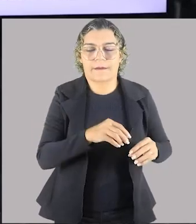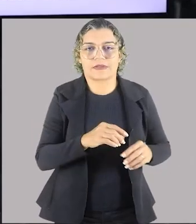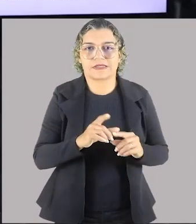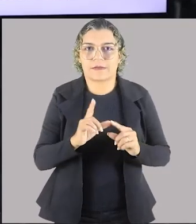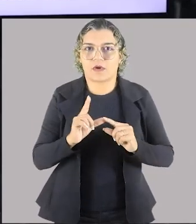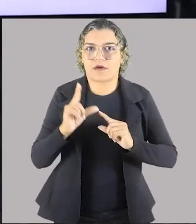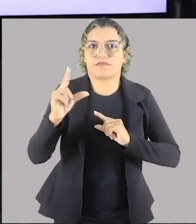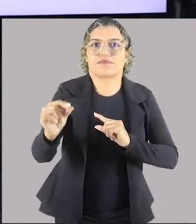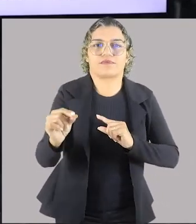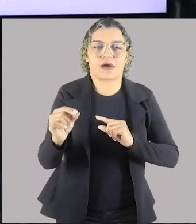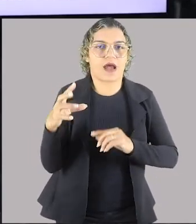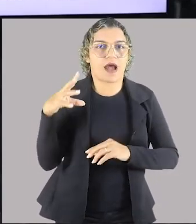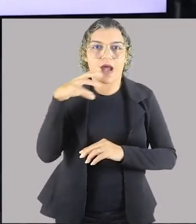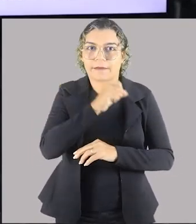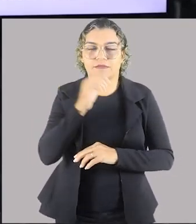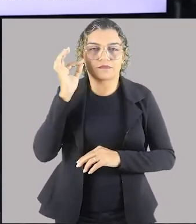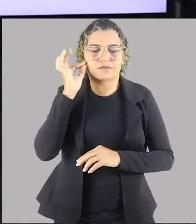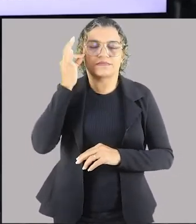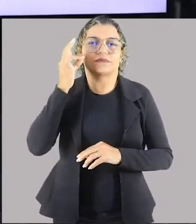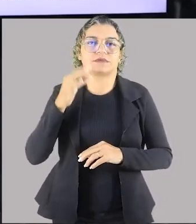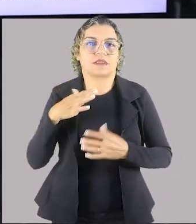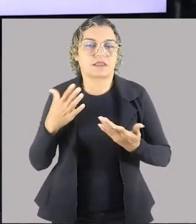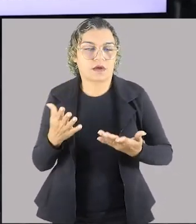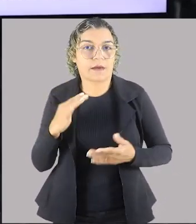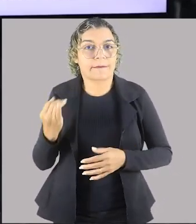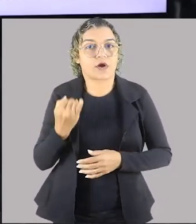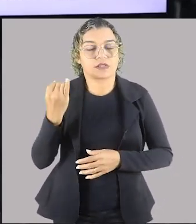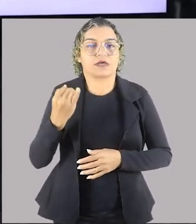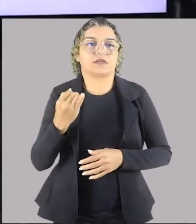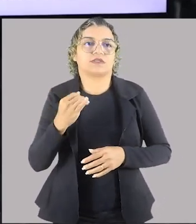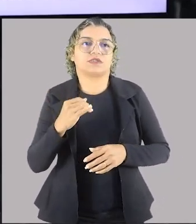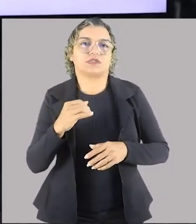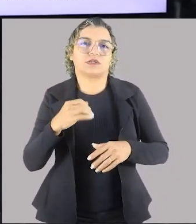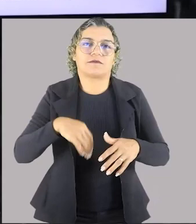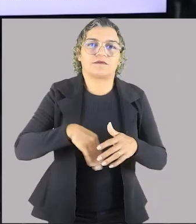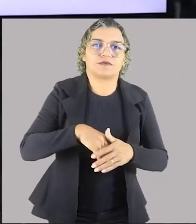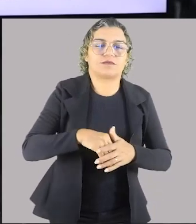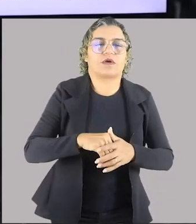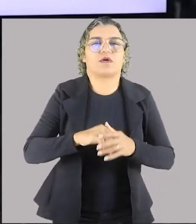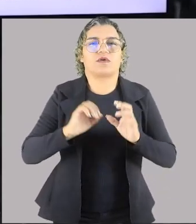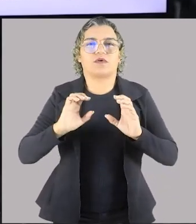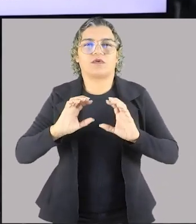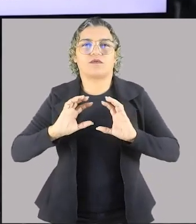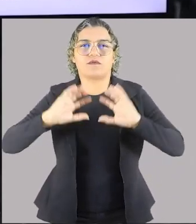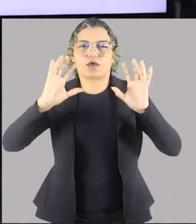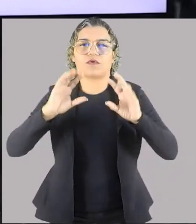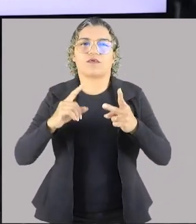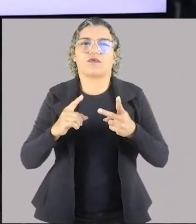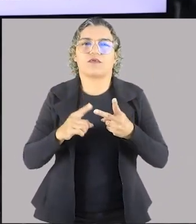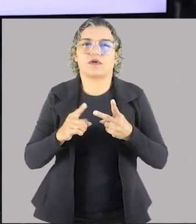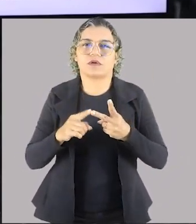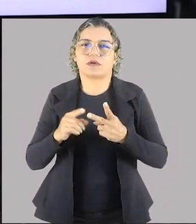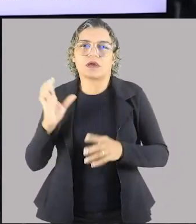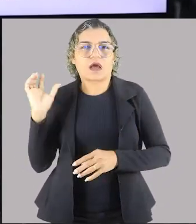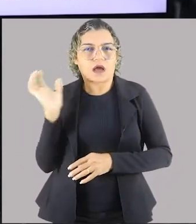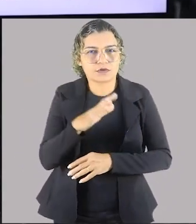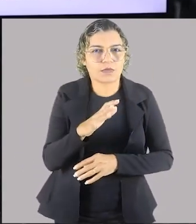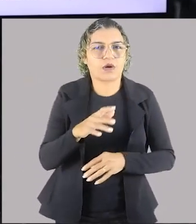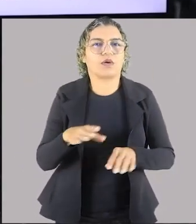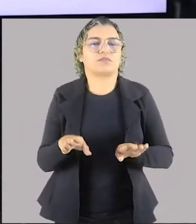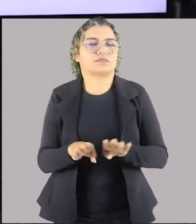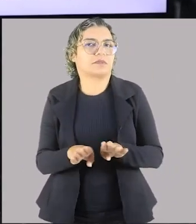possível. Tá? Importante aí para futebol, para vôlei, para handebol, para os